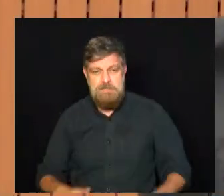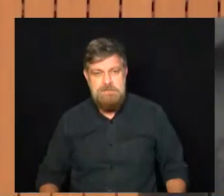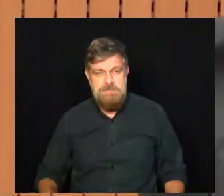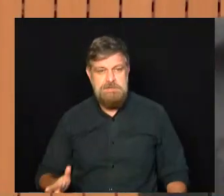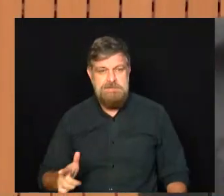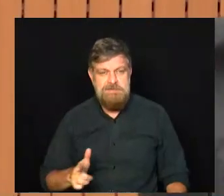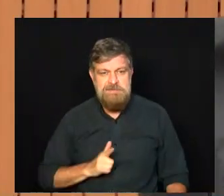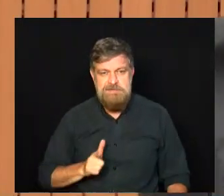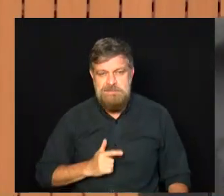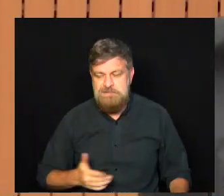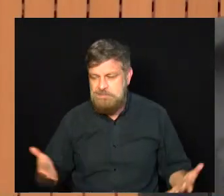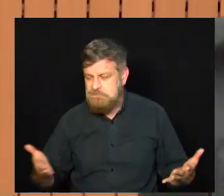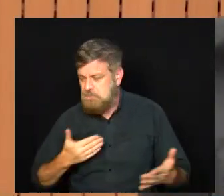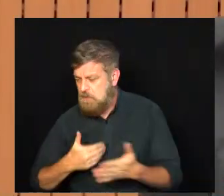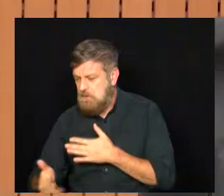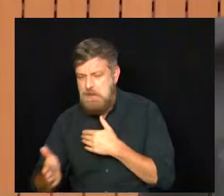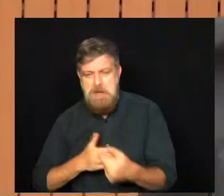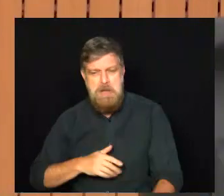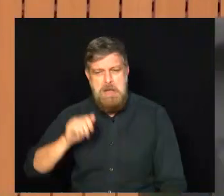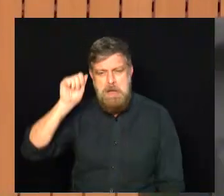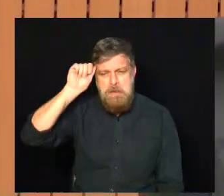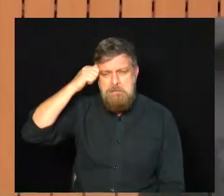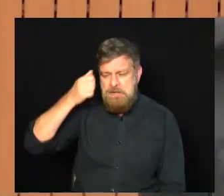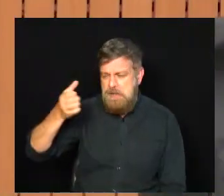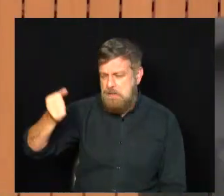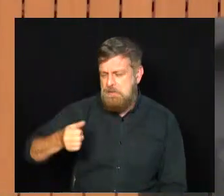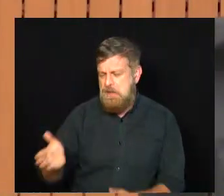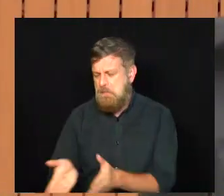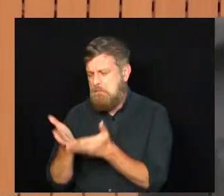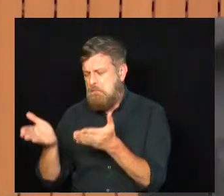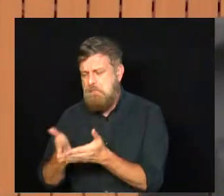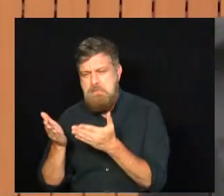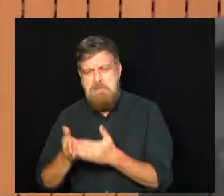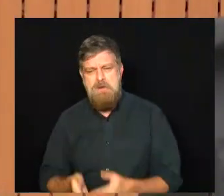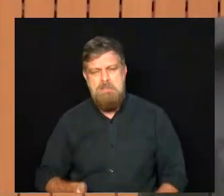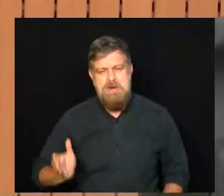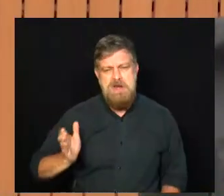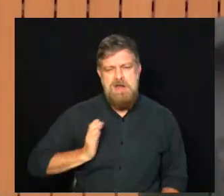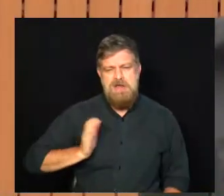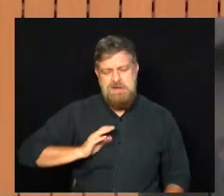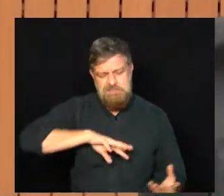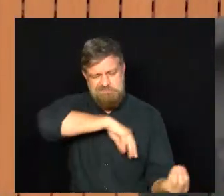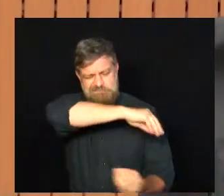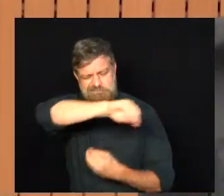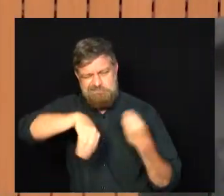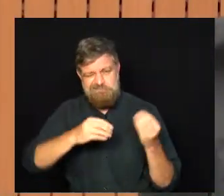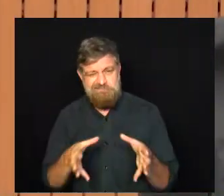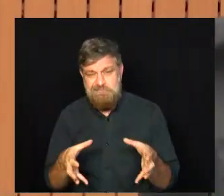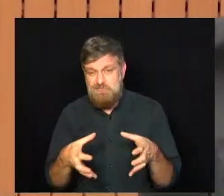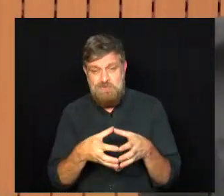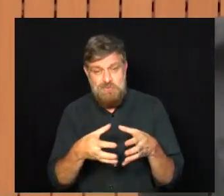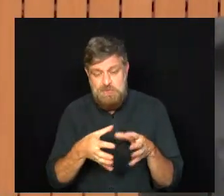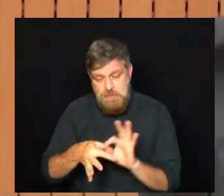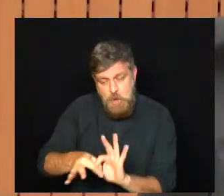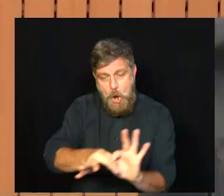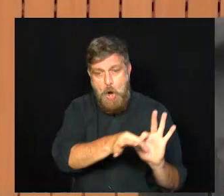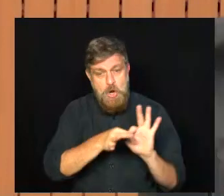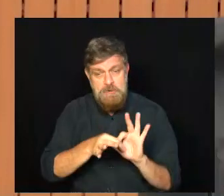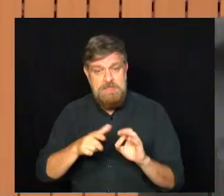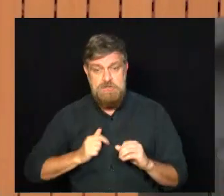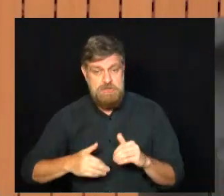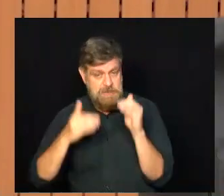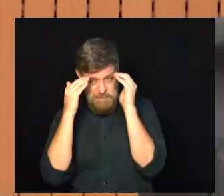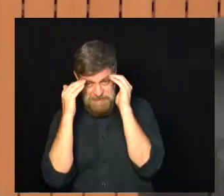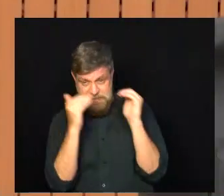branco, o negro, tinha o pobre, o rico e todo mundo junto e um respeito e aquilo que eu sempre digo